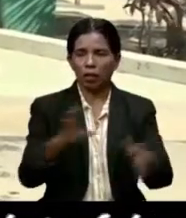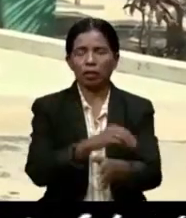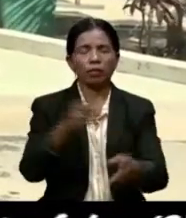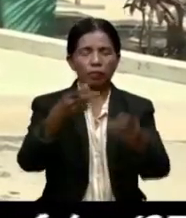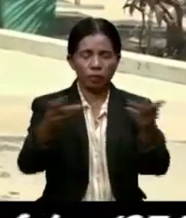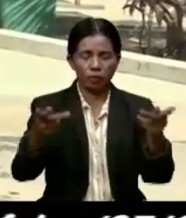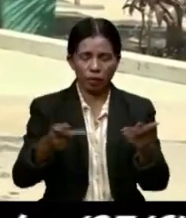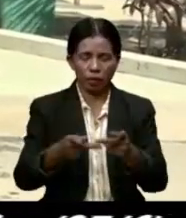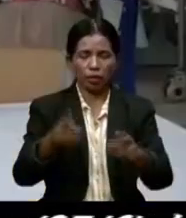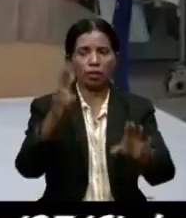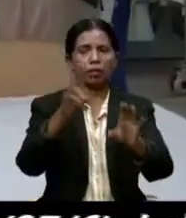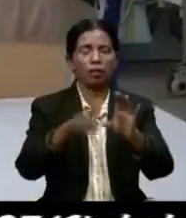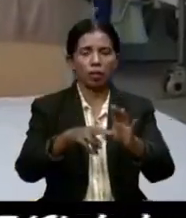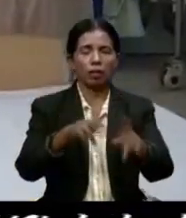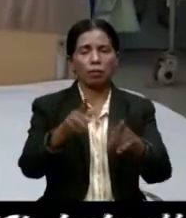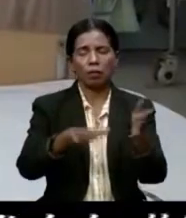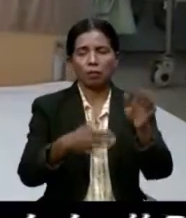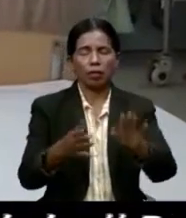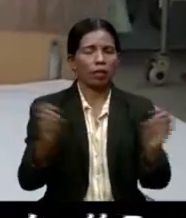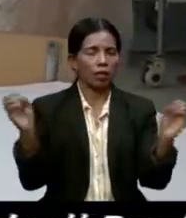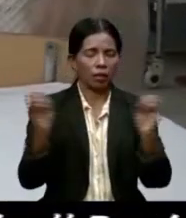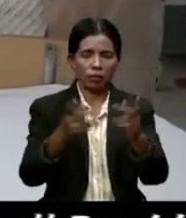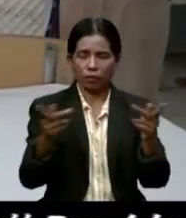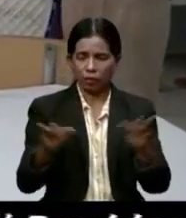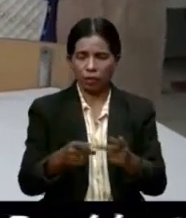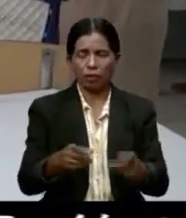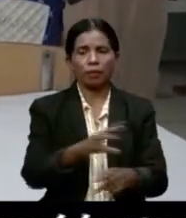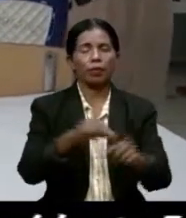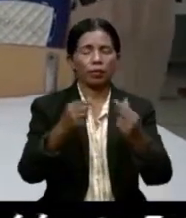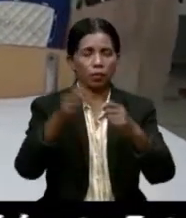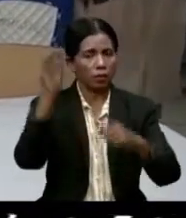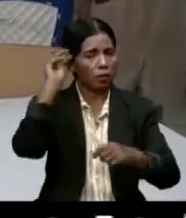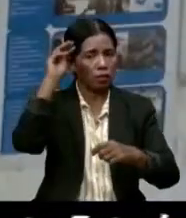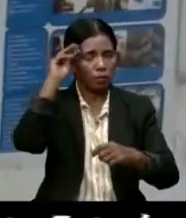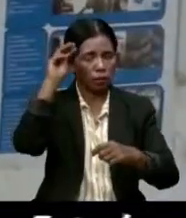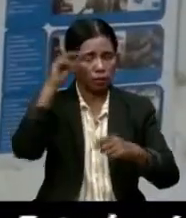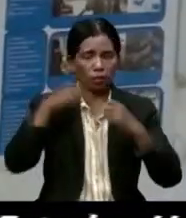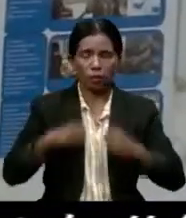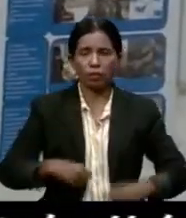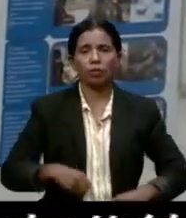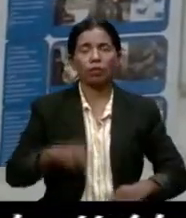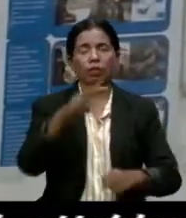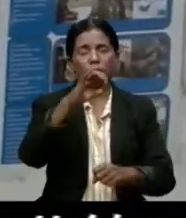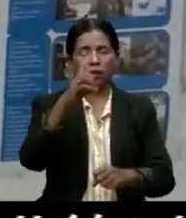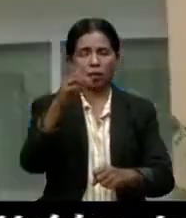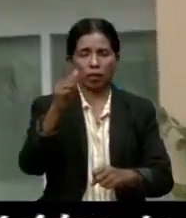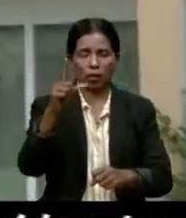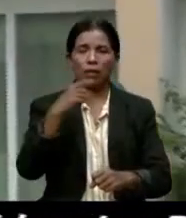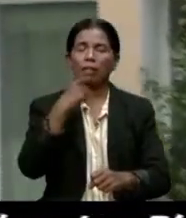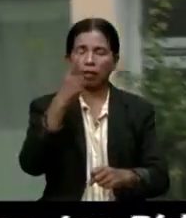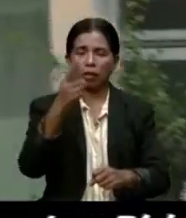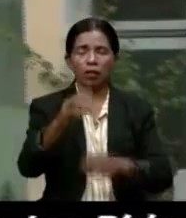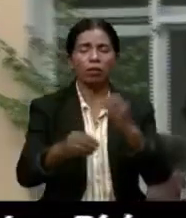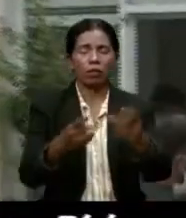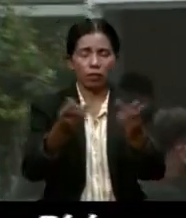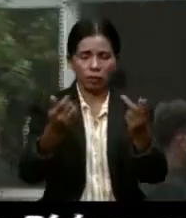e sim la ija espaço. Antes, nem porta-voz da equipa integrada do Saúde, Ministério de Saúde, Vidal de Jesus Lopes, reconhece,